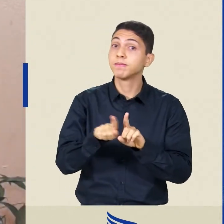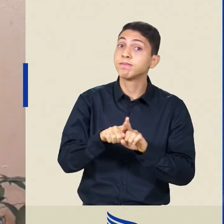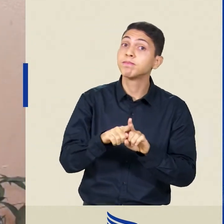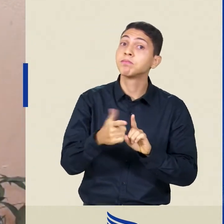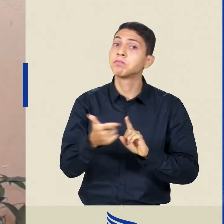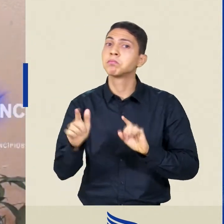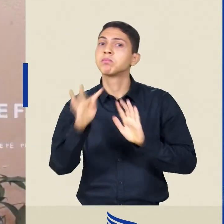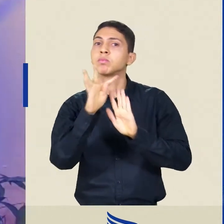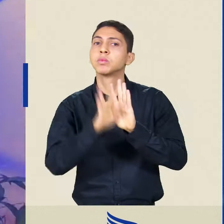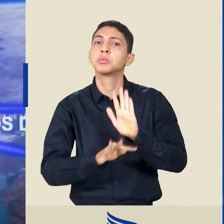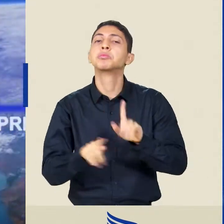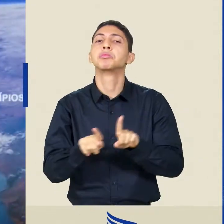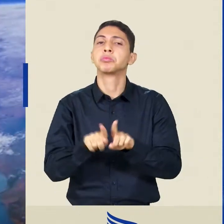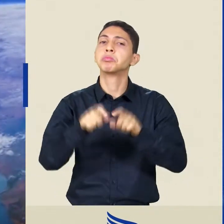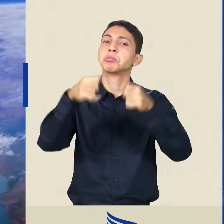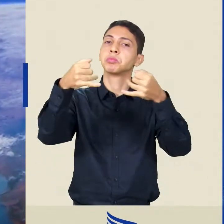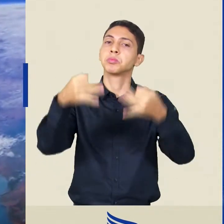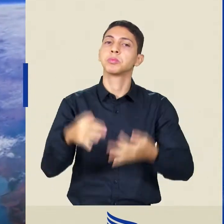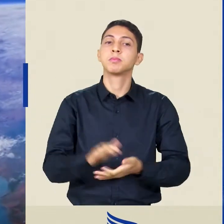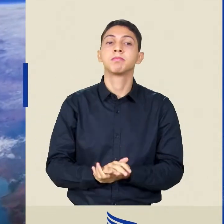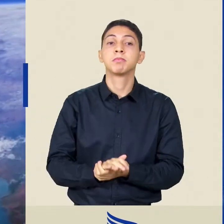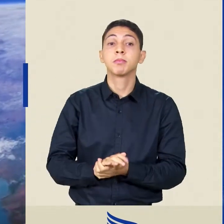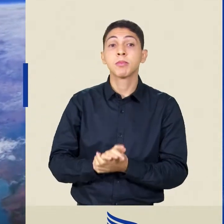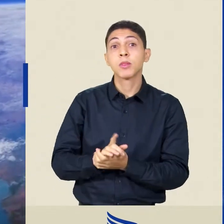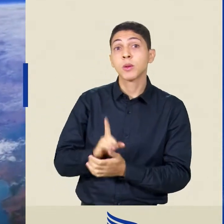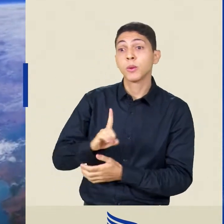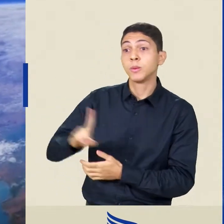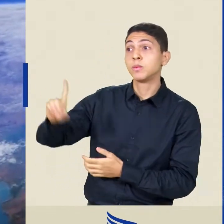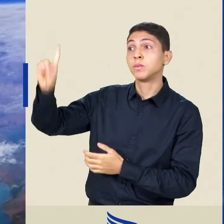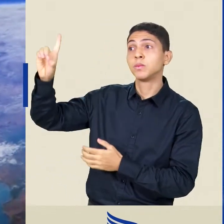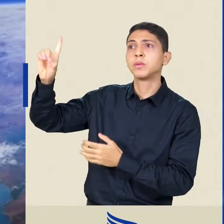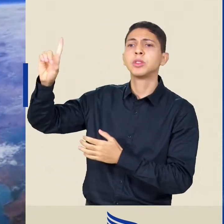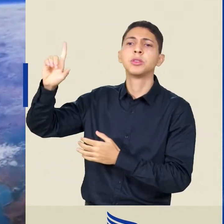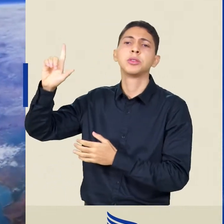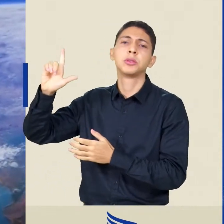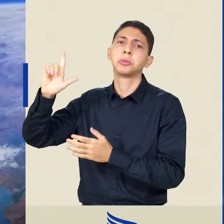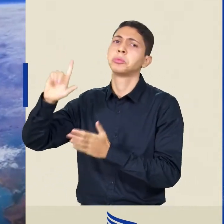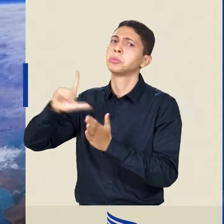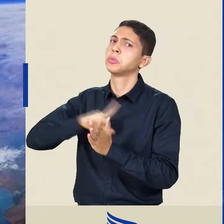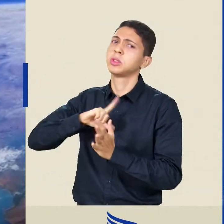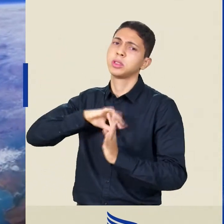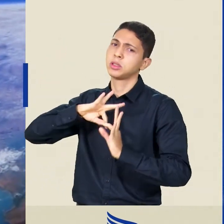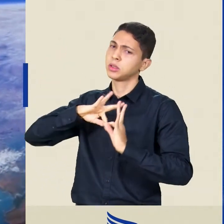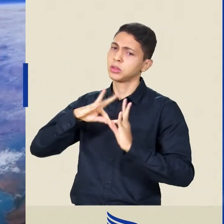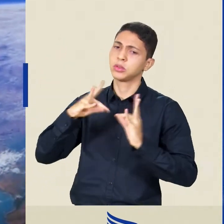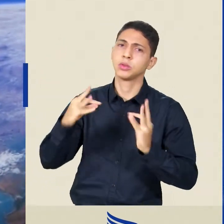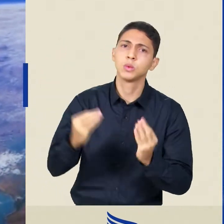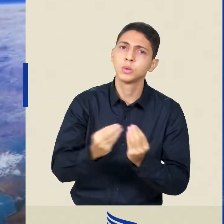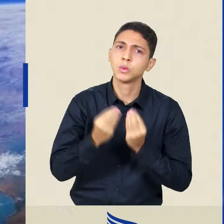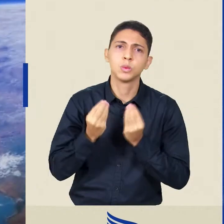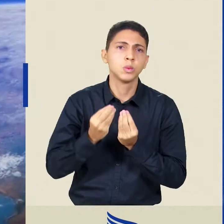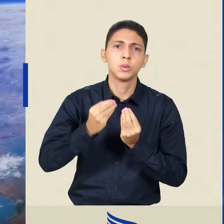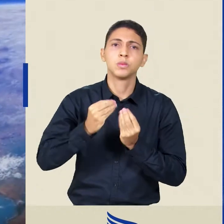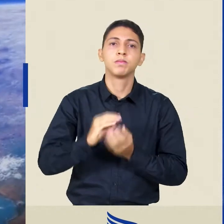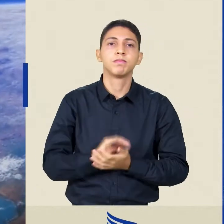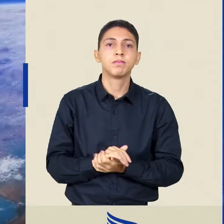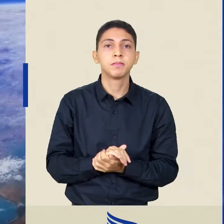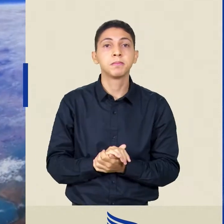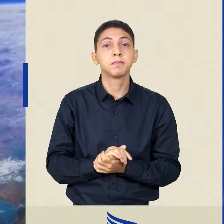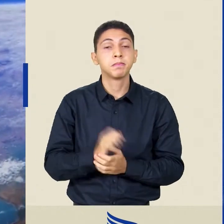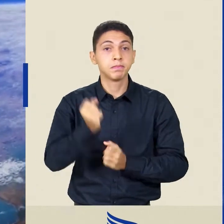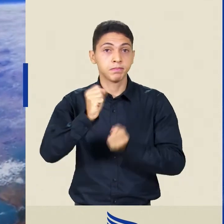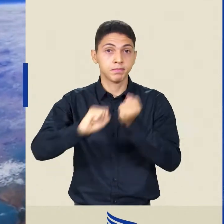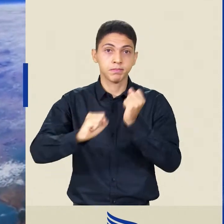esse pensamento. De Jeová é a terra e a sua plenitude, o mundo e os que nele habitam.